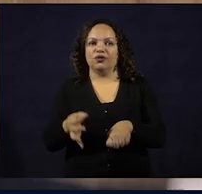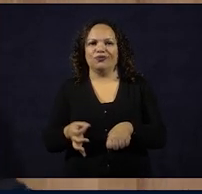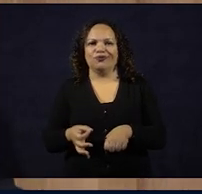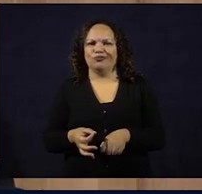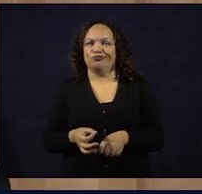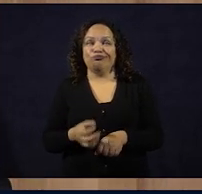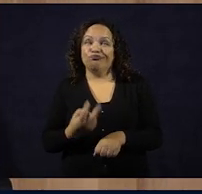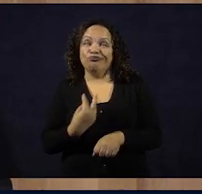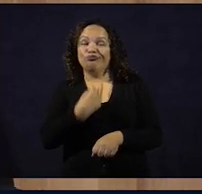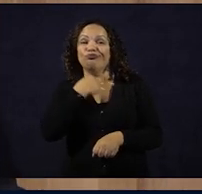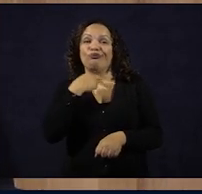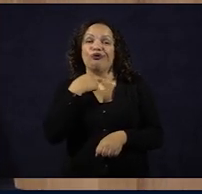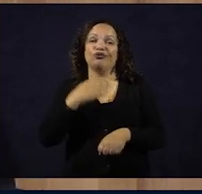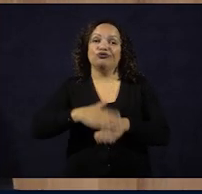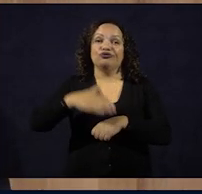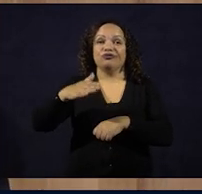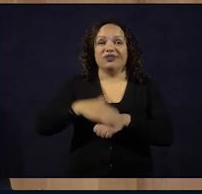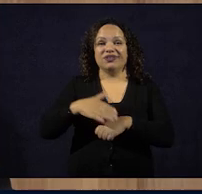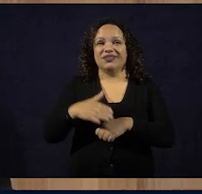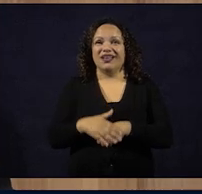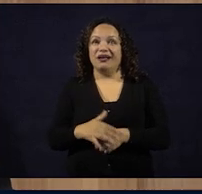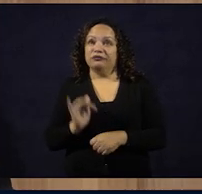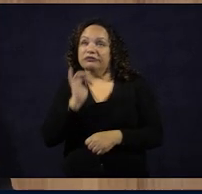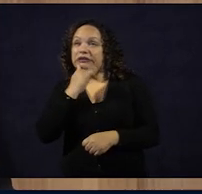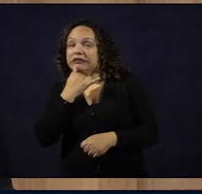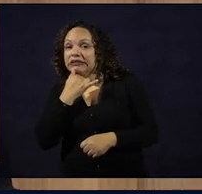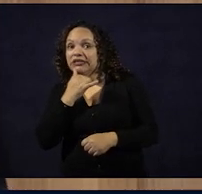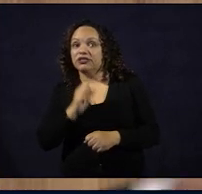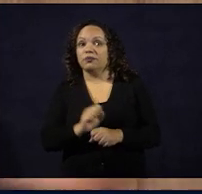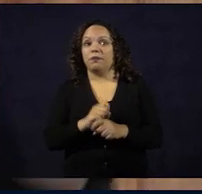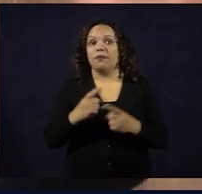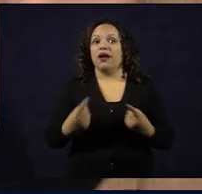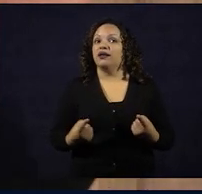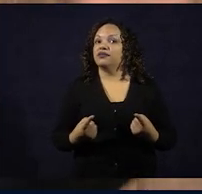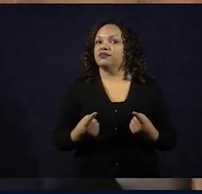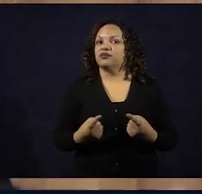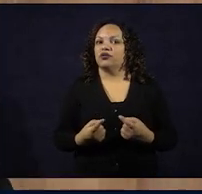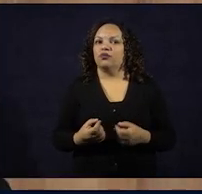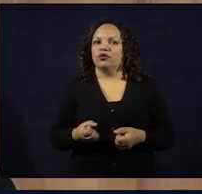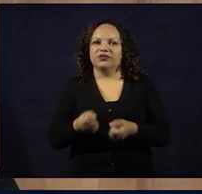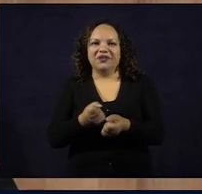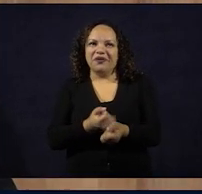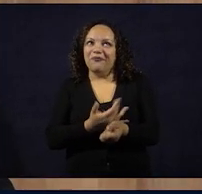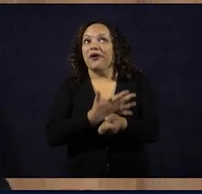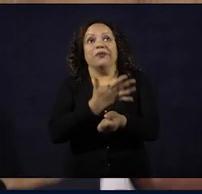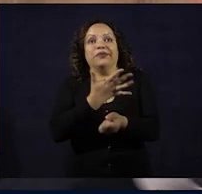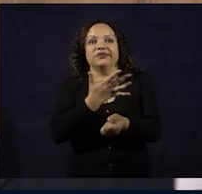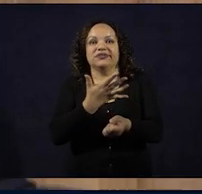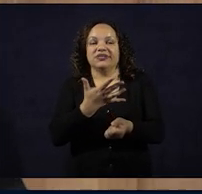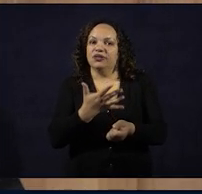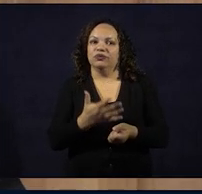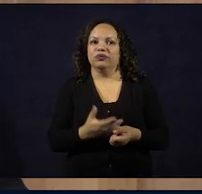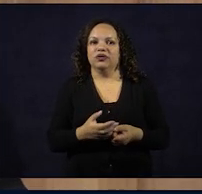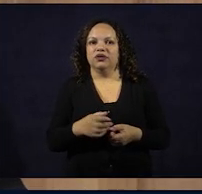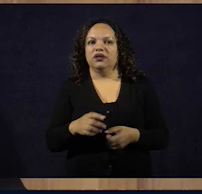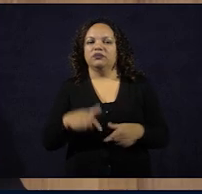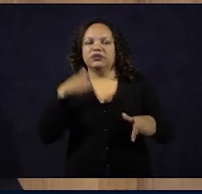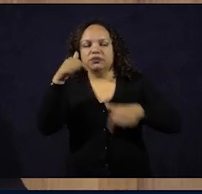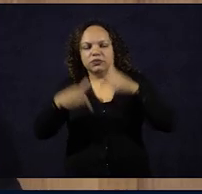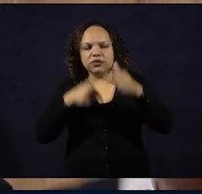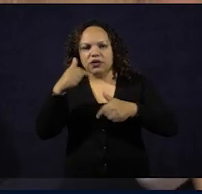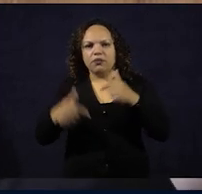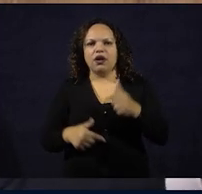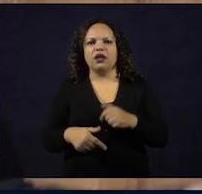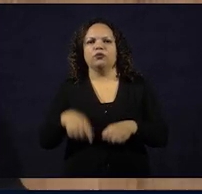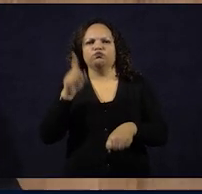e tudo pessoal se recente Então eu acho que a gente não tem que ficar muito emocionado com o momento de mercado tem que trabalhar